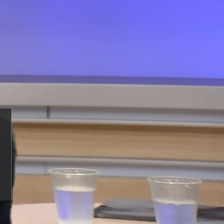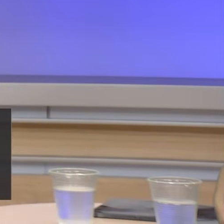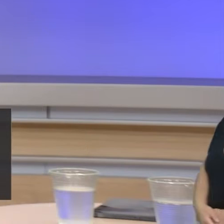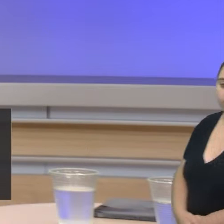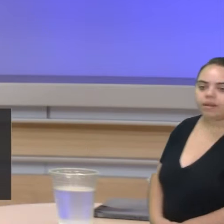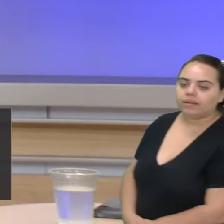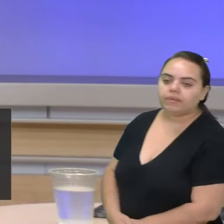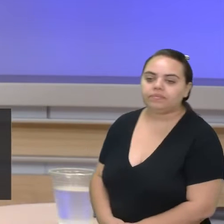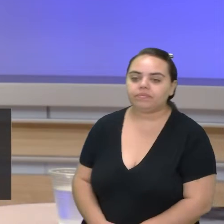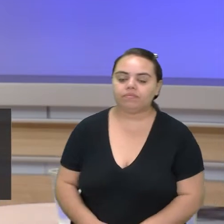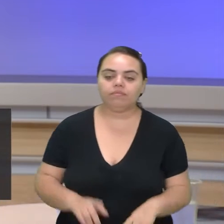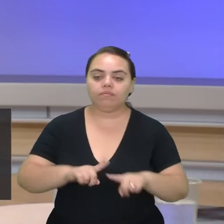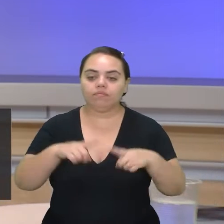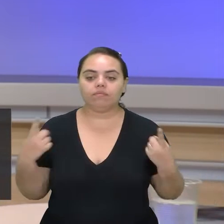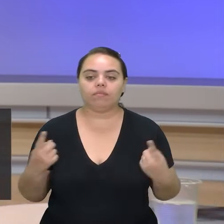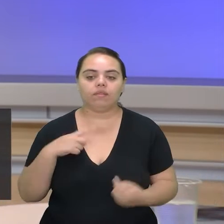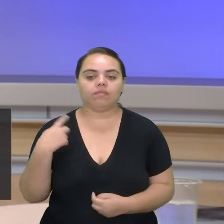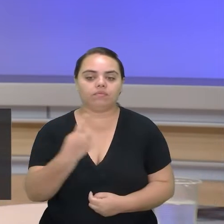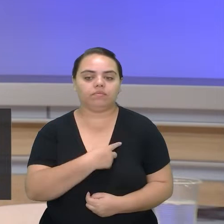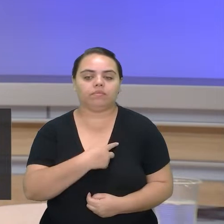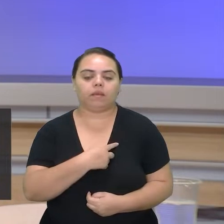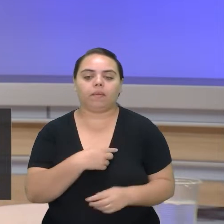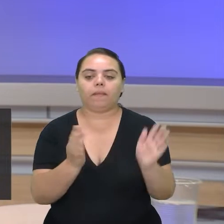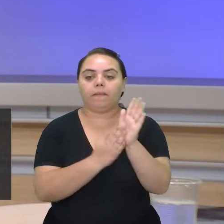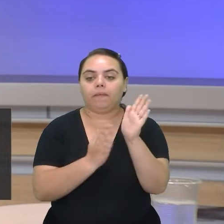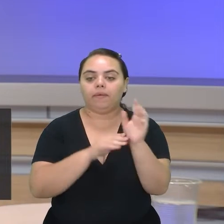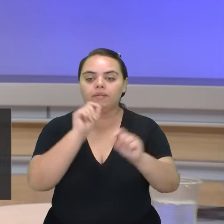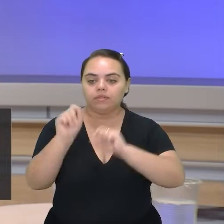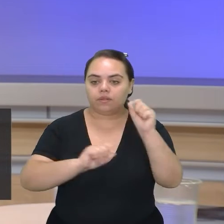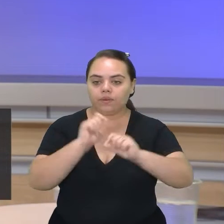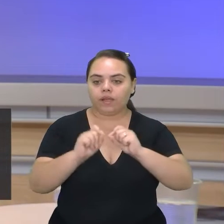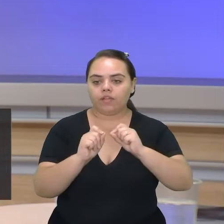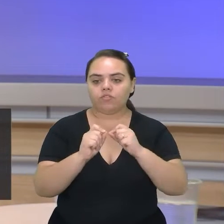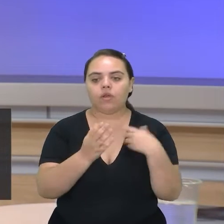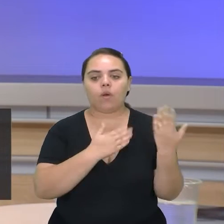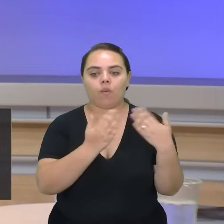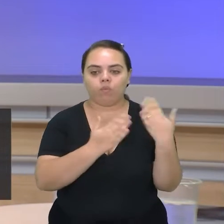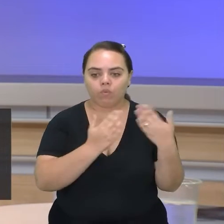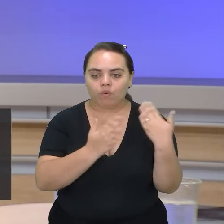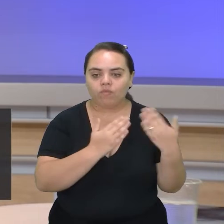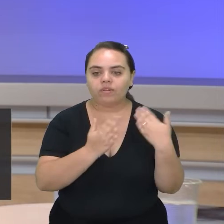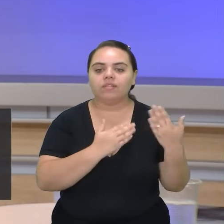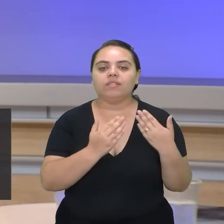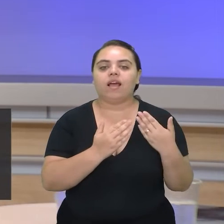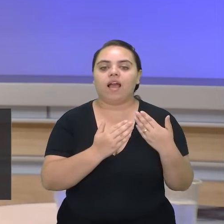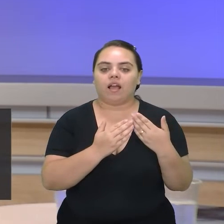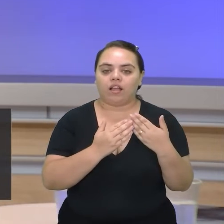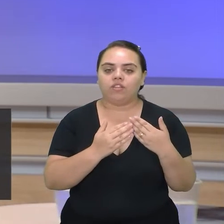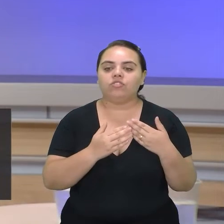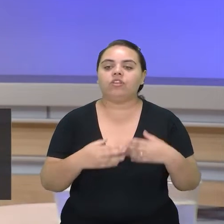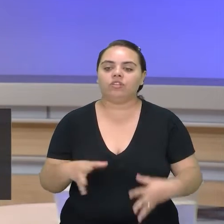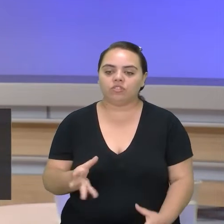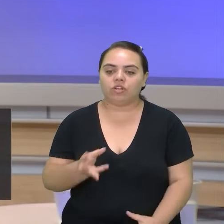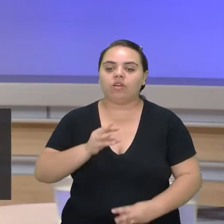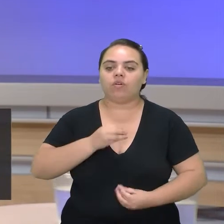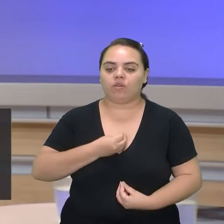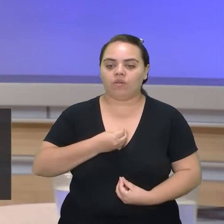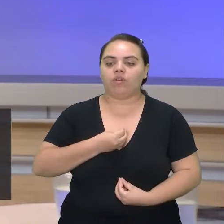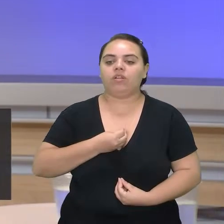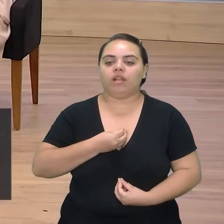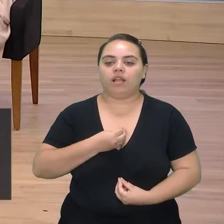gente se coloca muito também numa proposta de dialogar, né? A gente acolhe essa postura